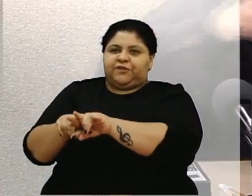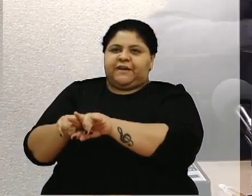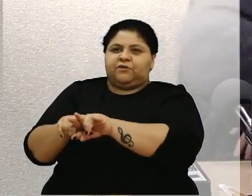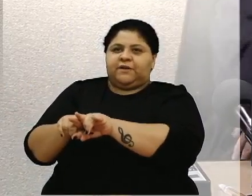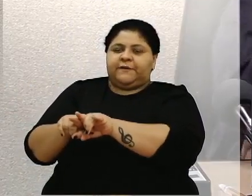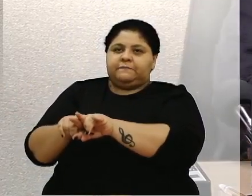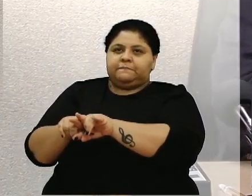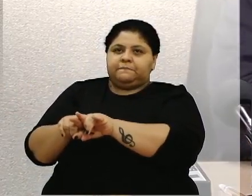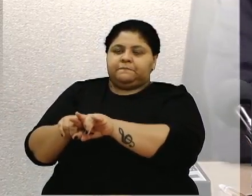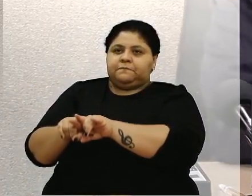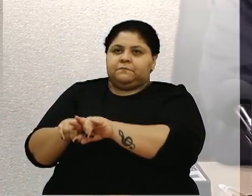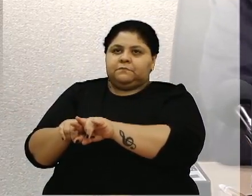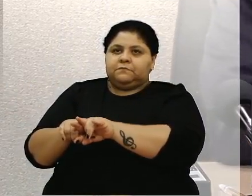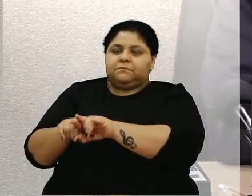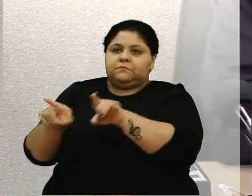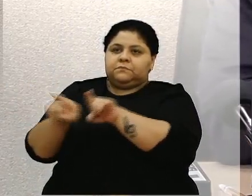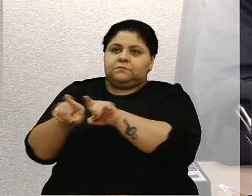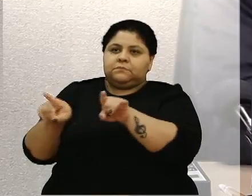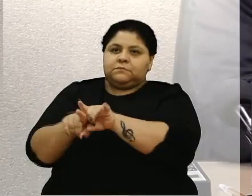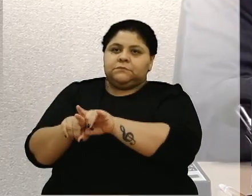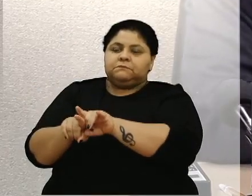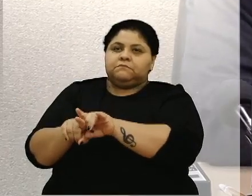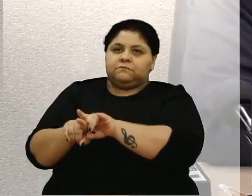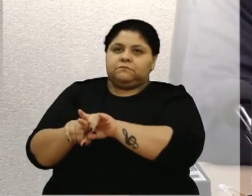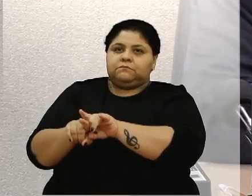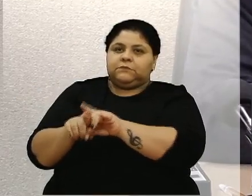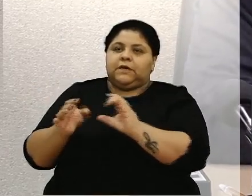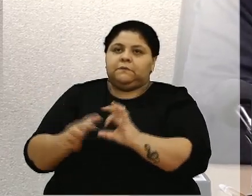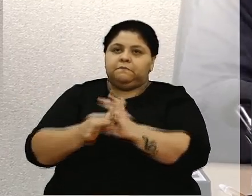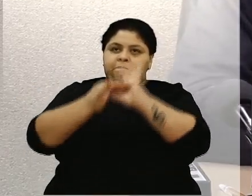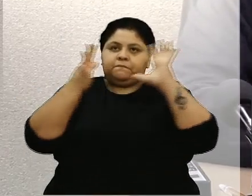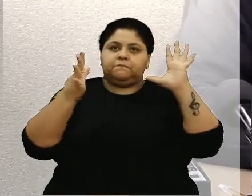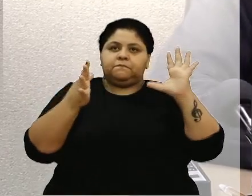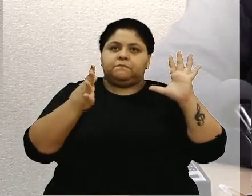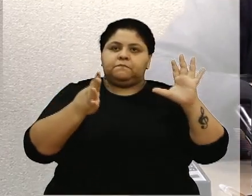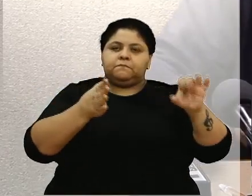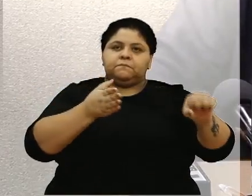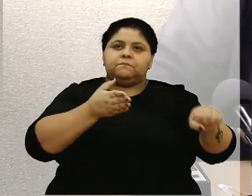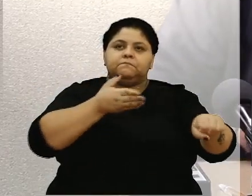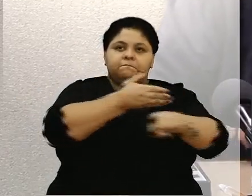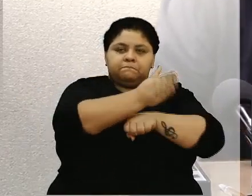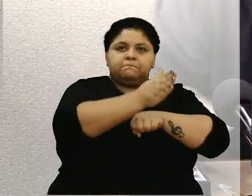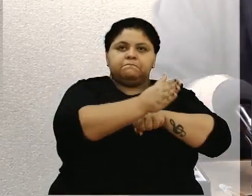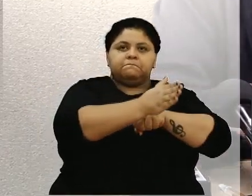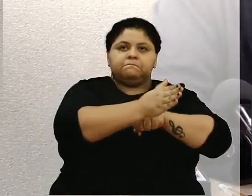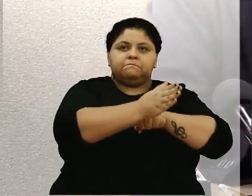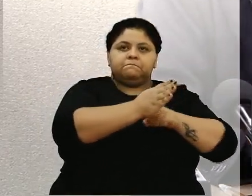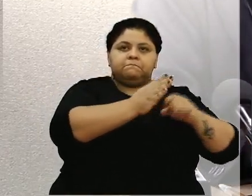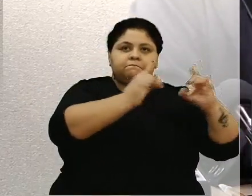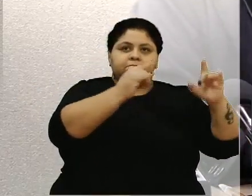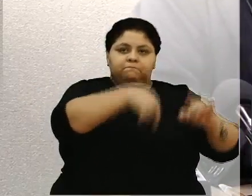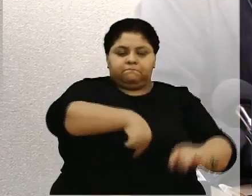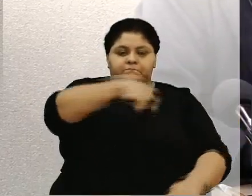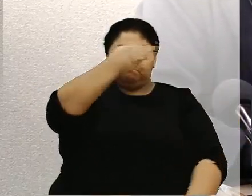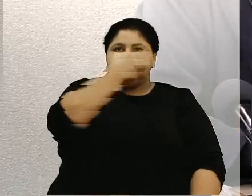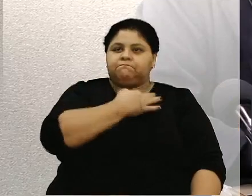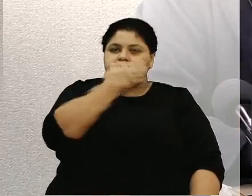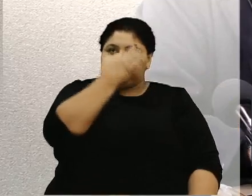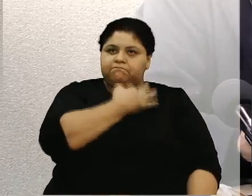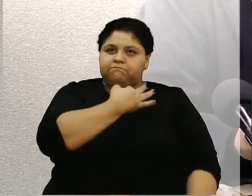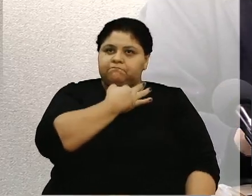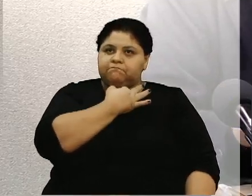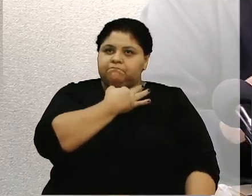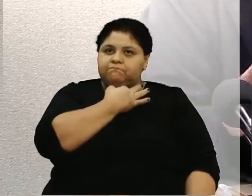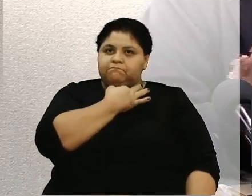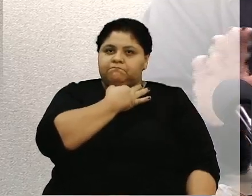do Poder Executivo, que desafeta e autoriza a permuta de imóvel de propriedade do município de Caxias do Sul